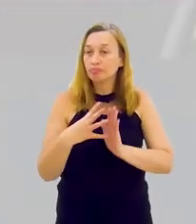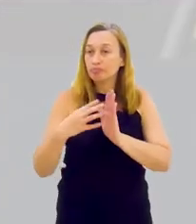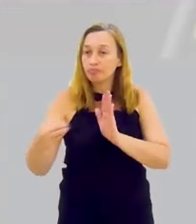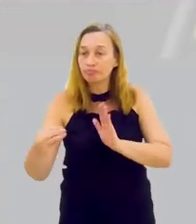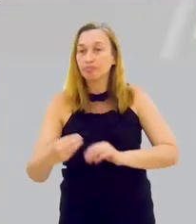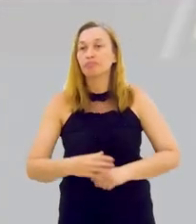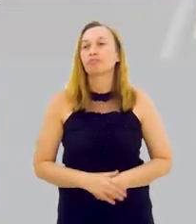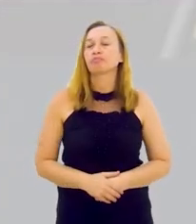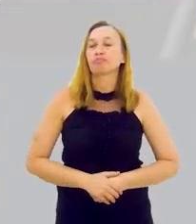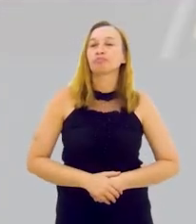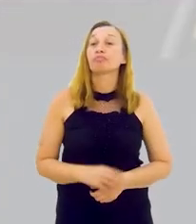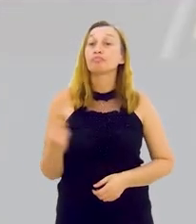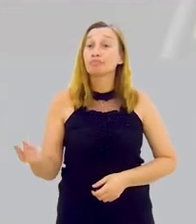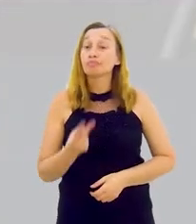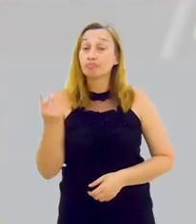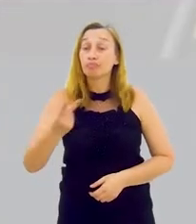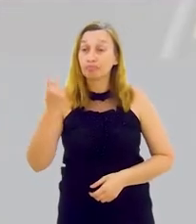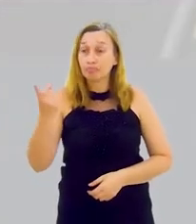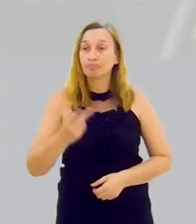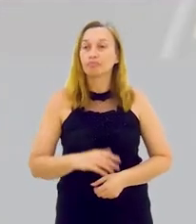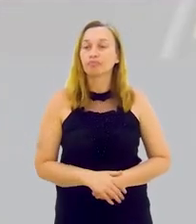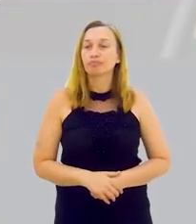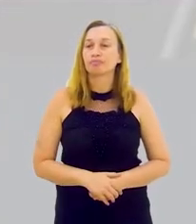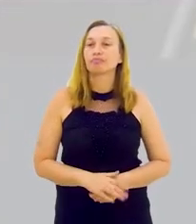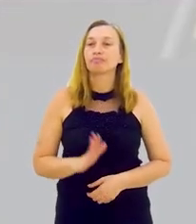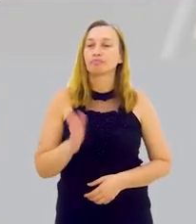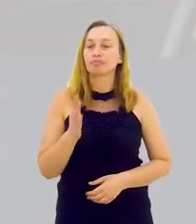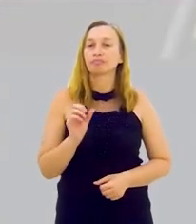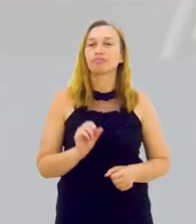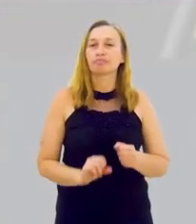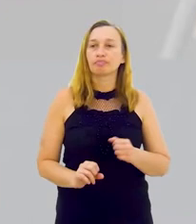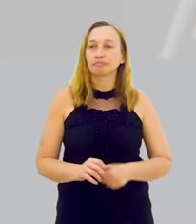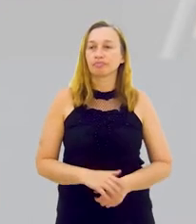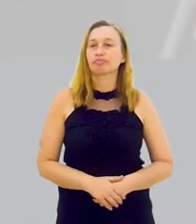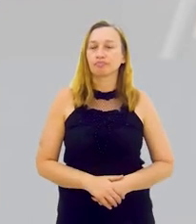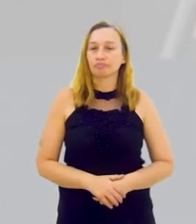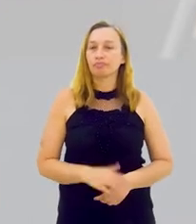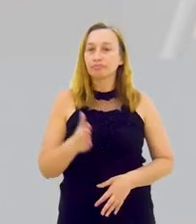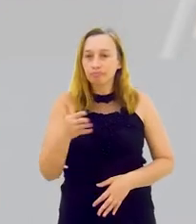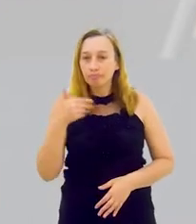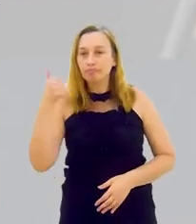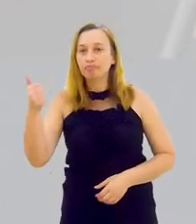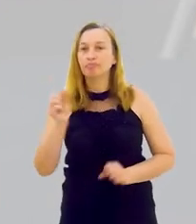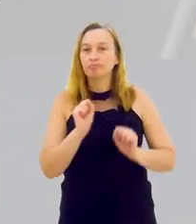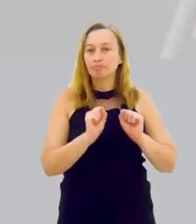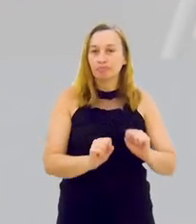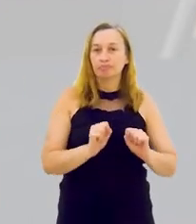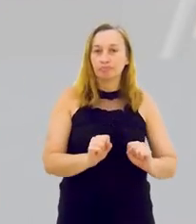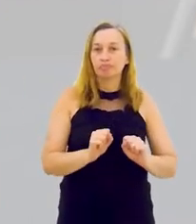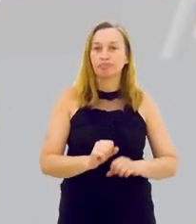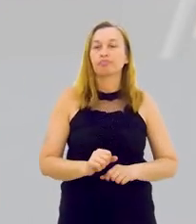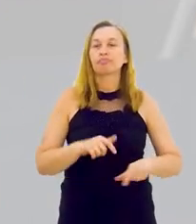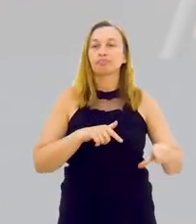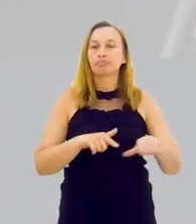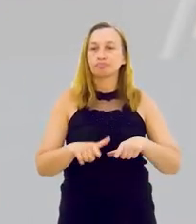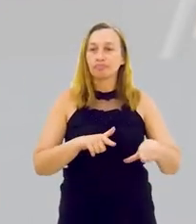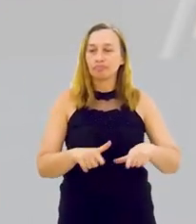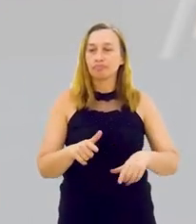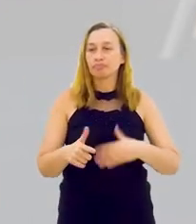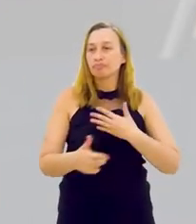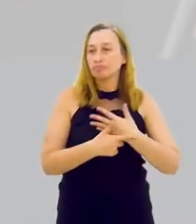da tríplice hélice, valorizar as vocações que já são feitas, que podem ser melhoradas nas vocações do próprio